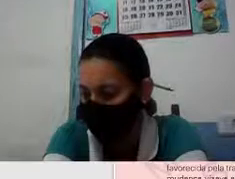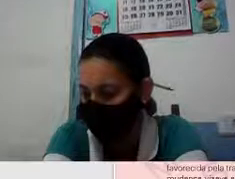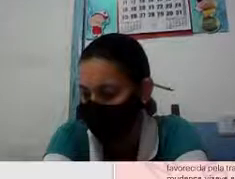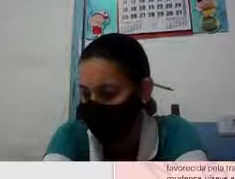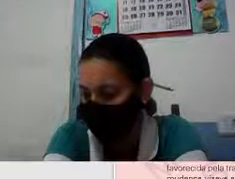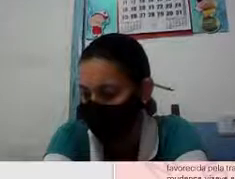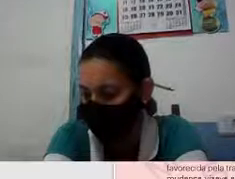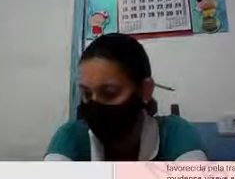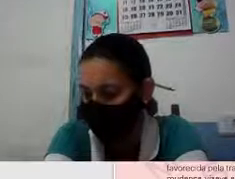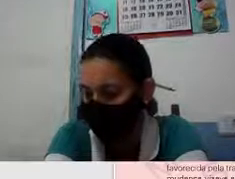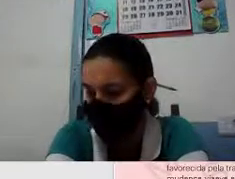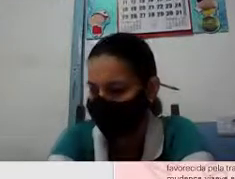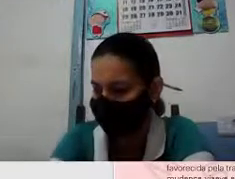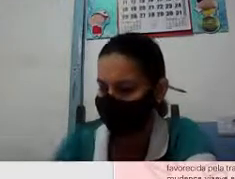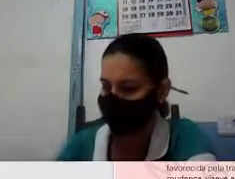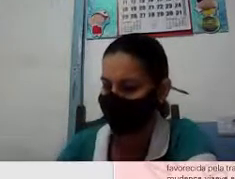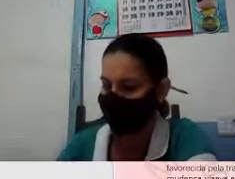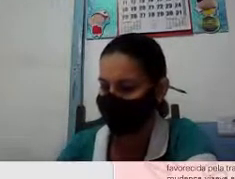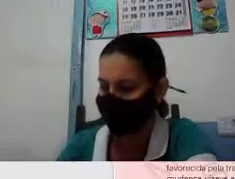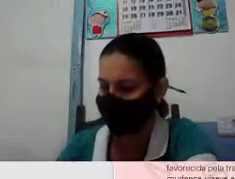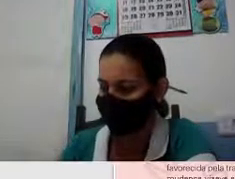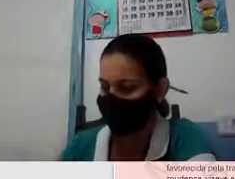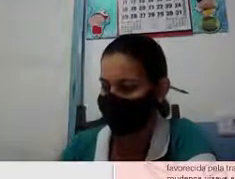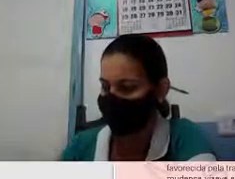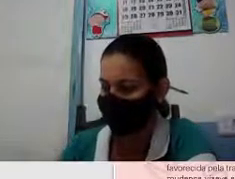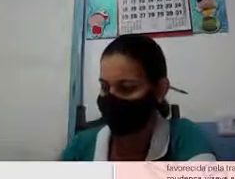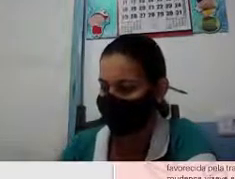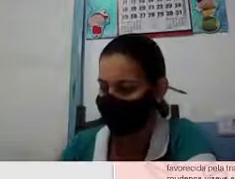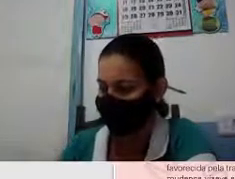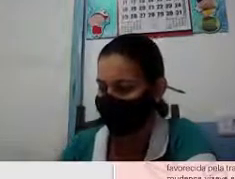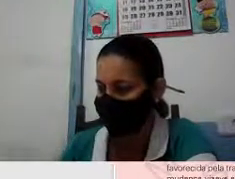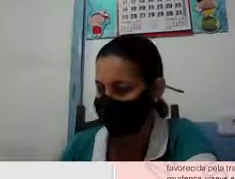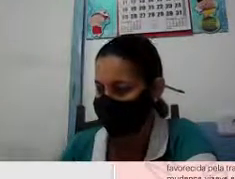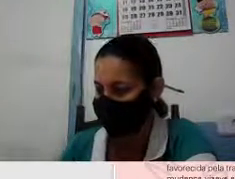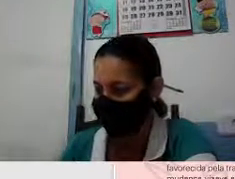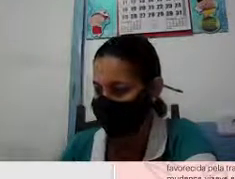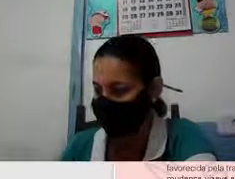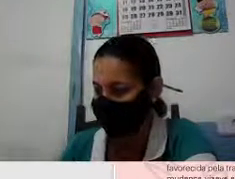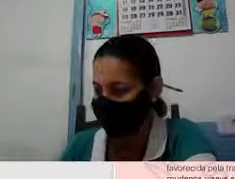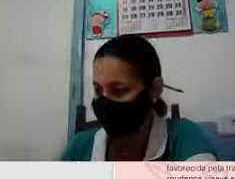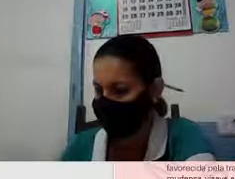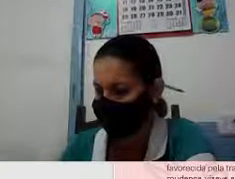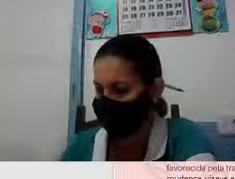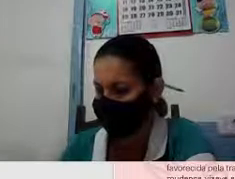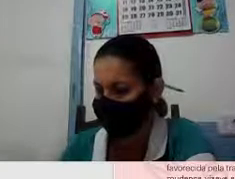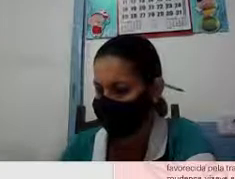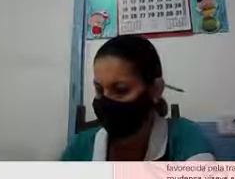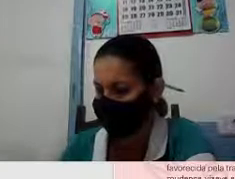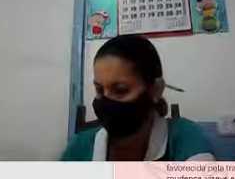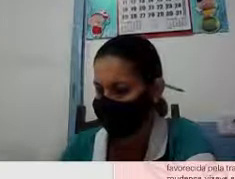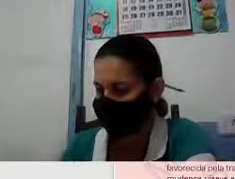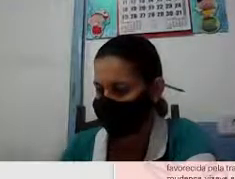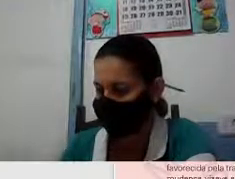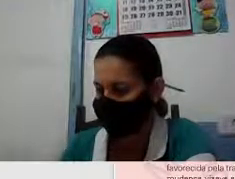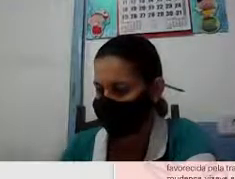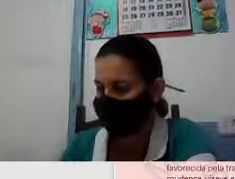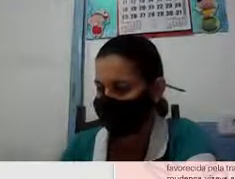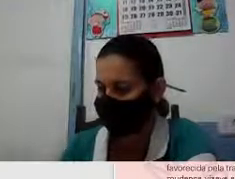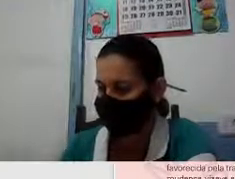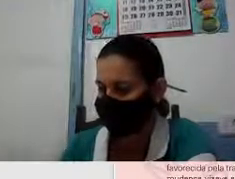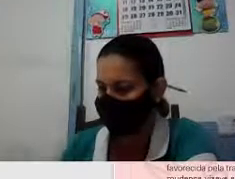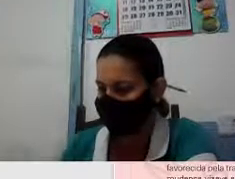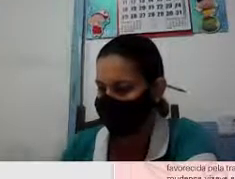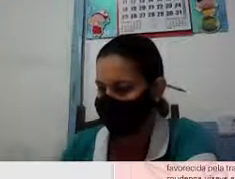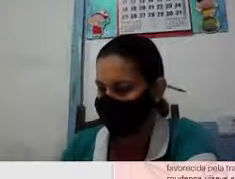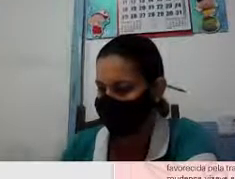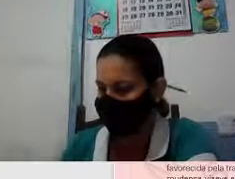os arcades do repulsamento típico do estilo barroco. Com seu vocabulário mais simples e sem